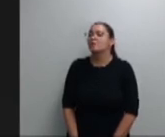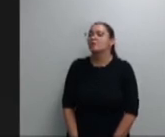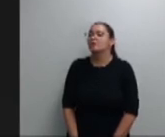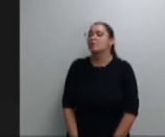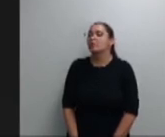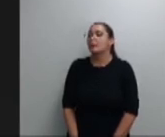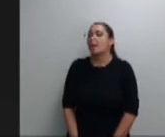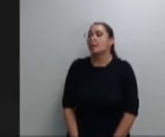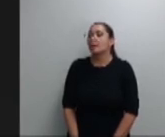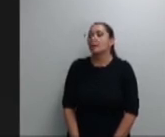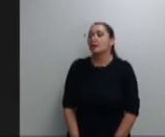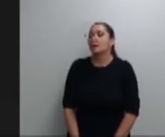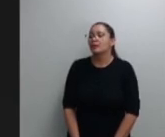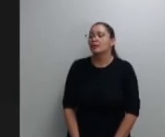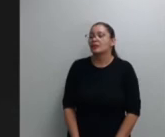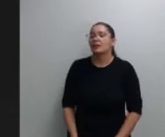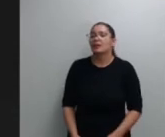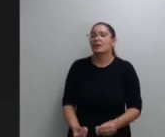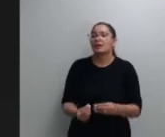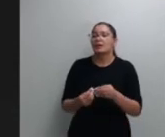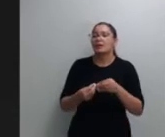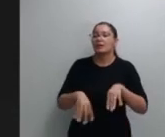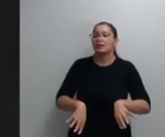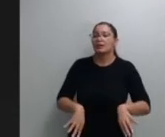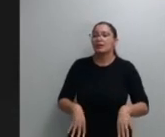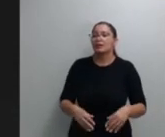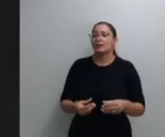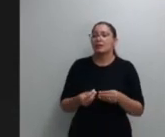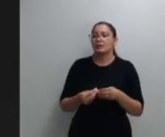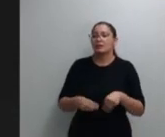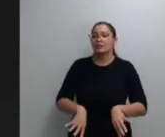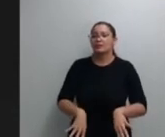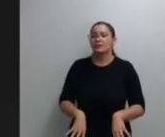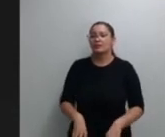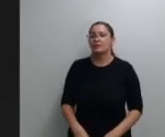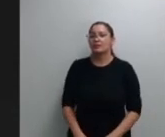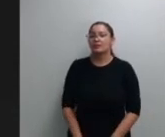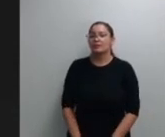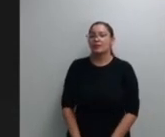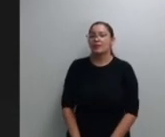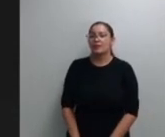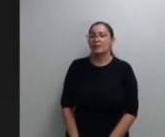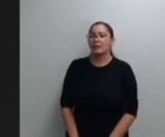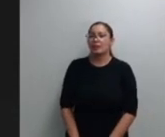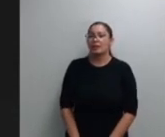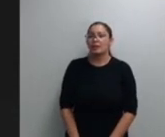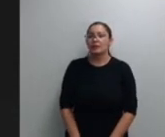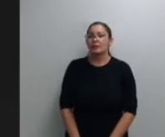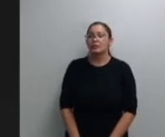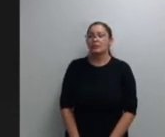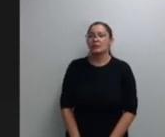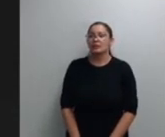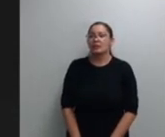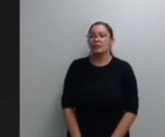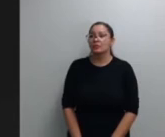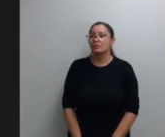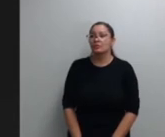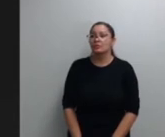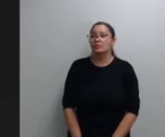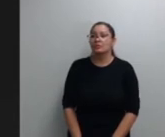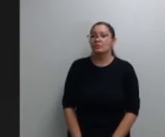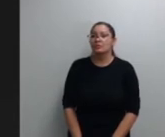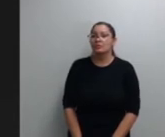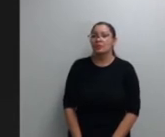esclarecer na verdade ministro Napoleão na hora em que se muda essa data dos títulos pessoas serão